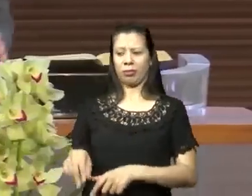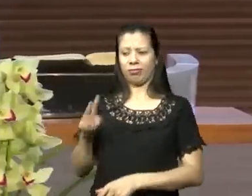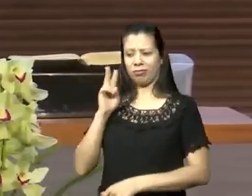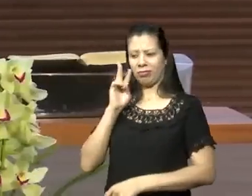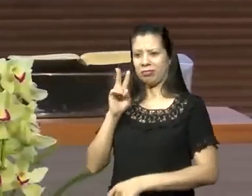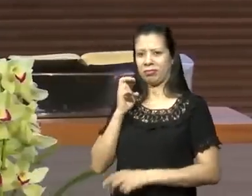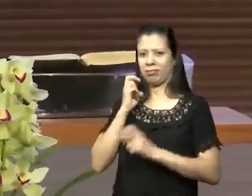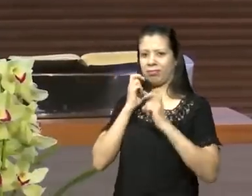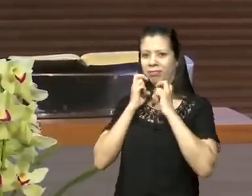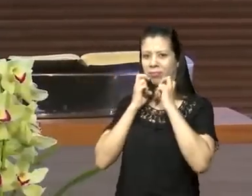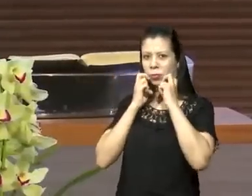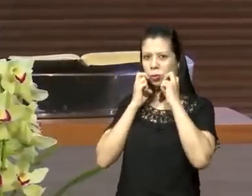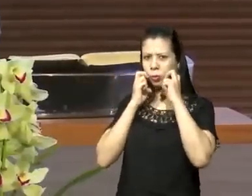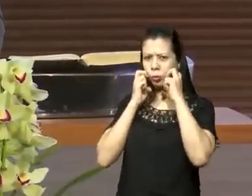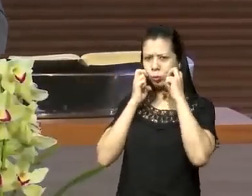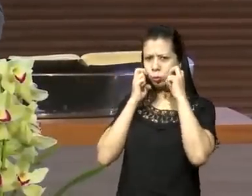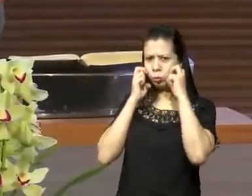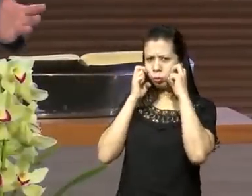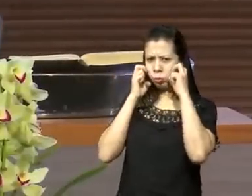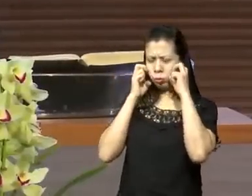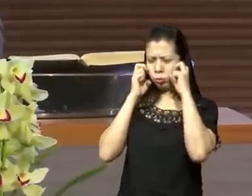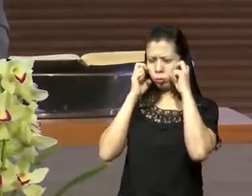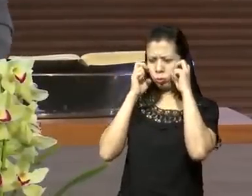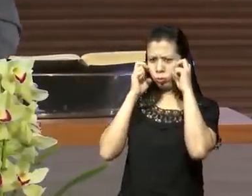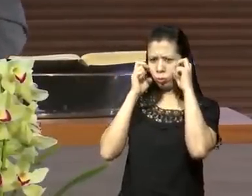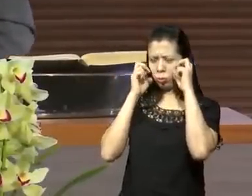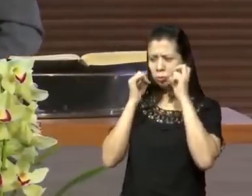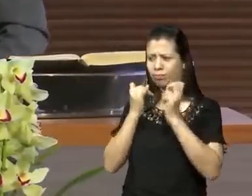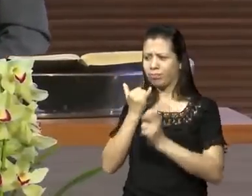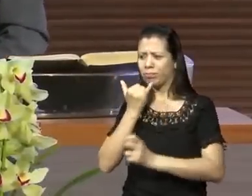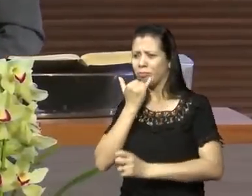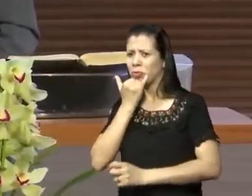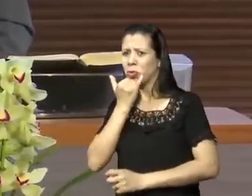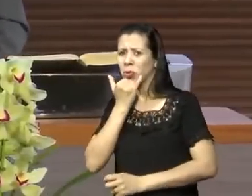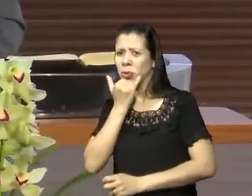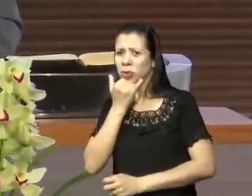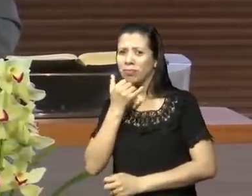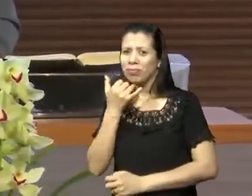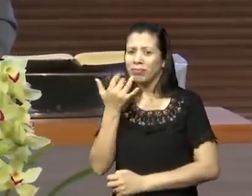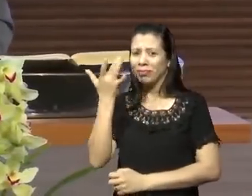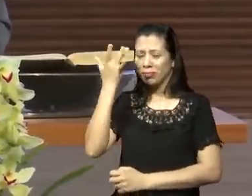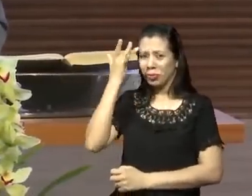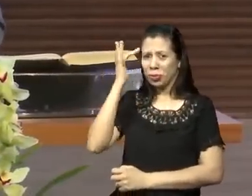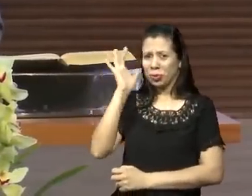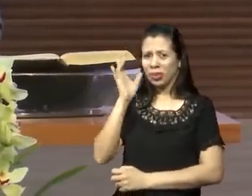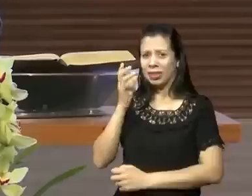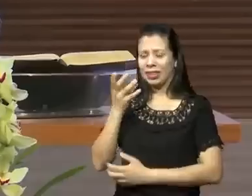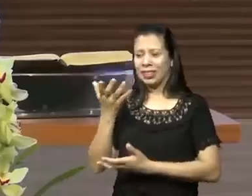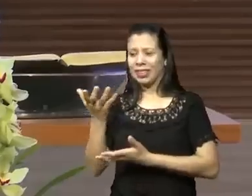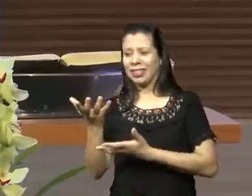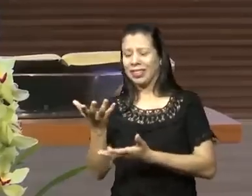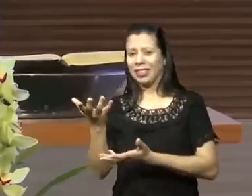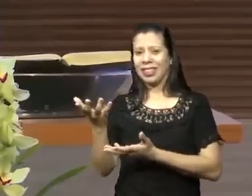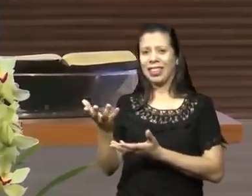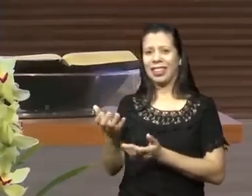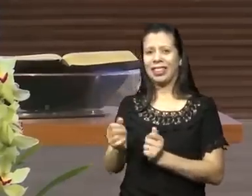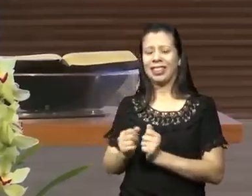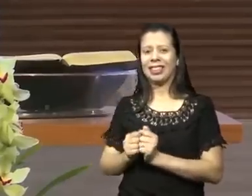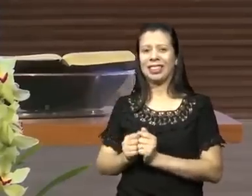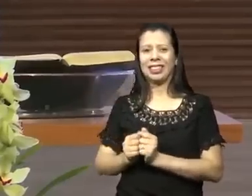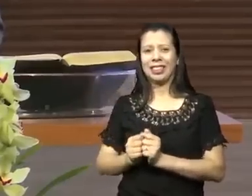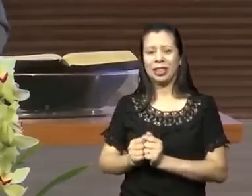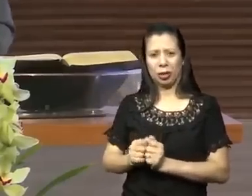envergonhado e eu pedi desculpa mas parece que não resolveu muito então o guia